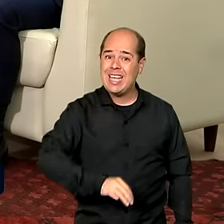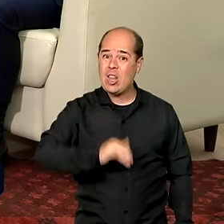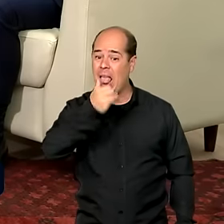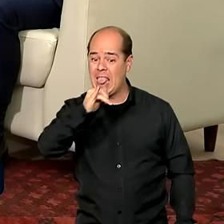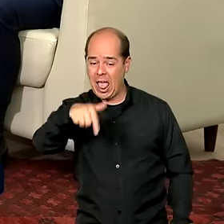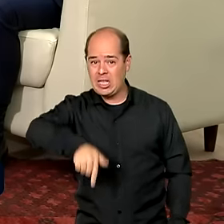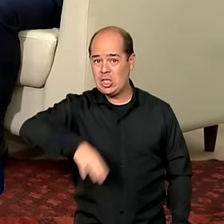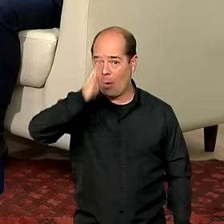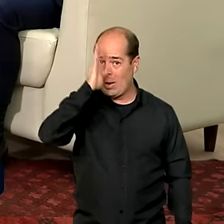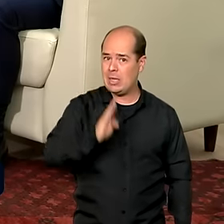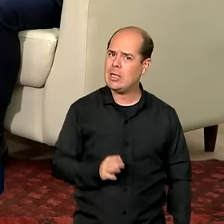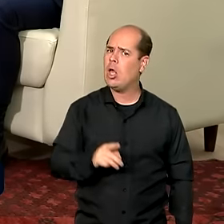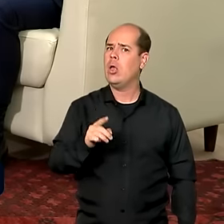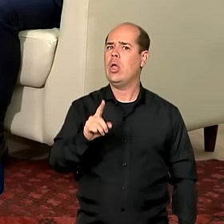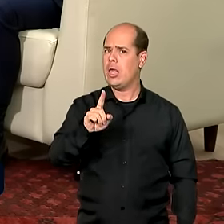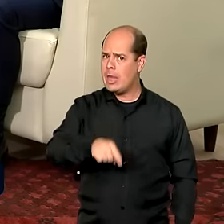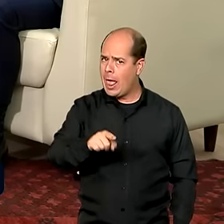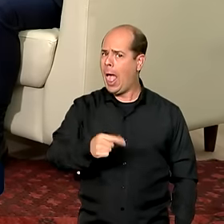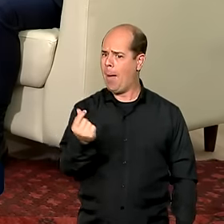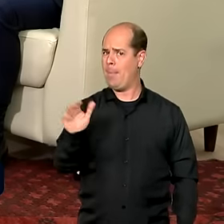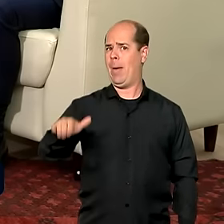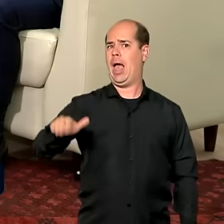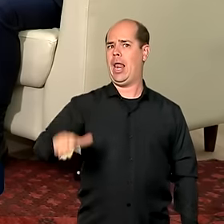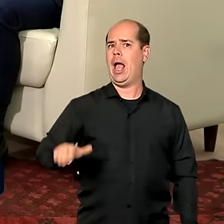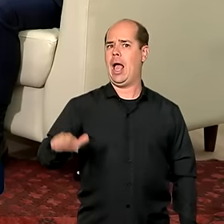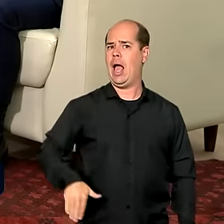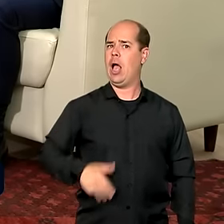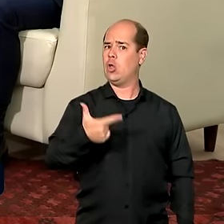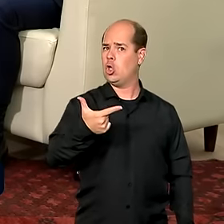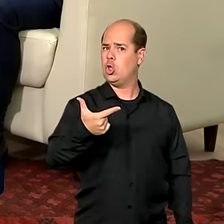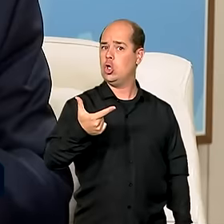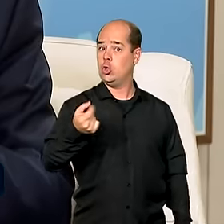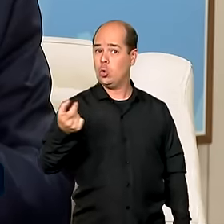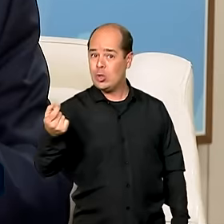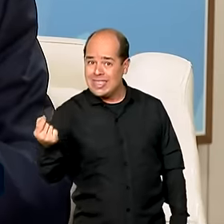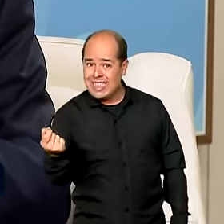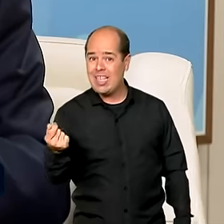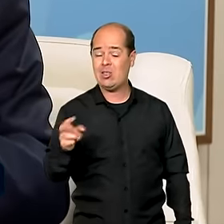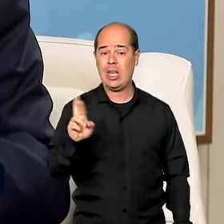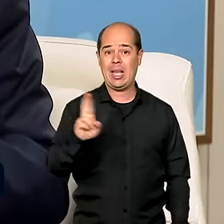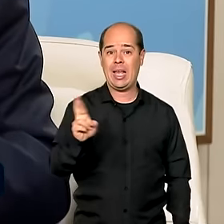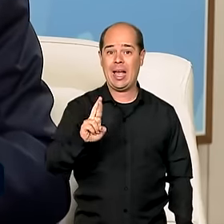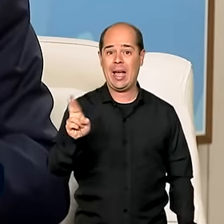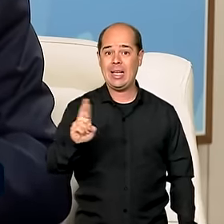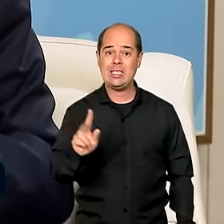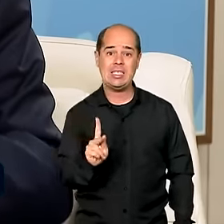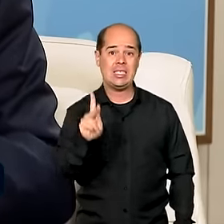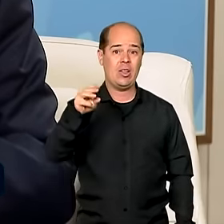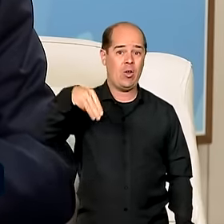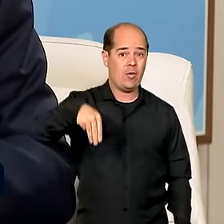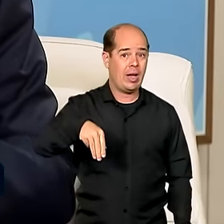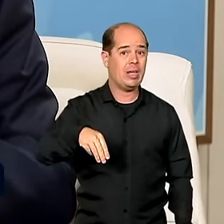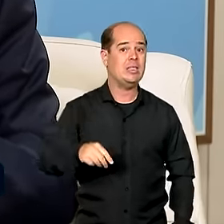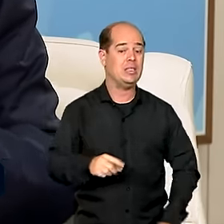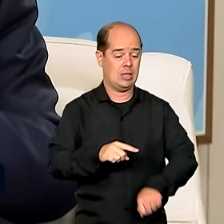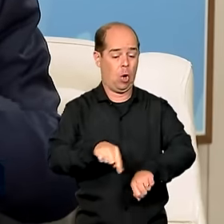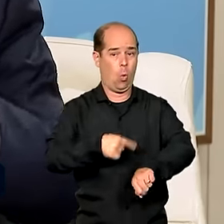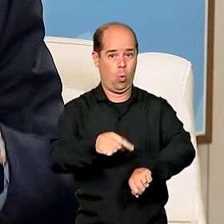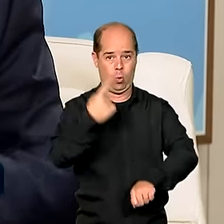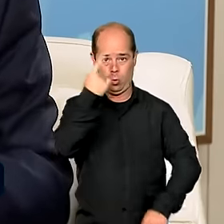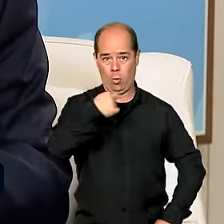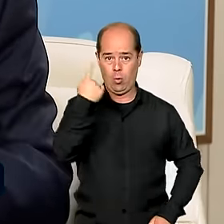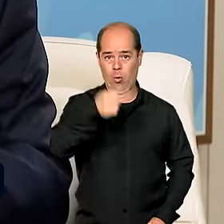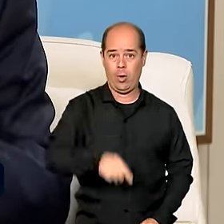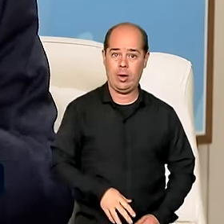barata tá saindo a menos de R 200 1 mwh H energia nuclear R 700 Então ela